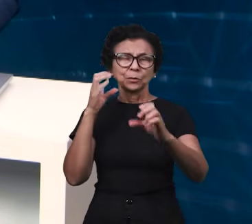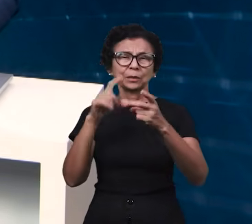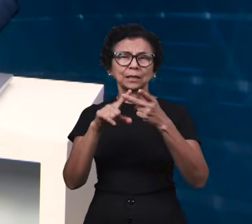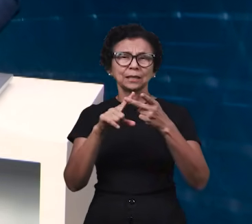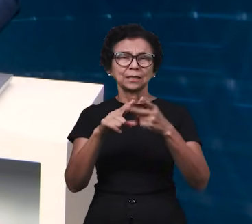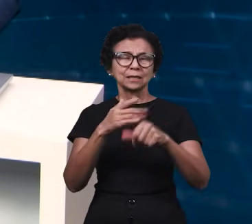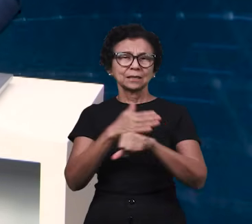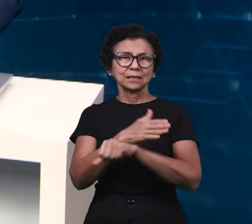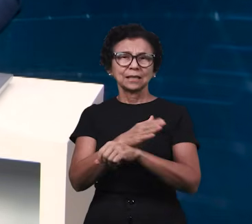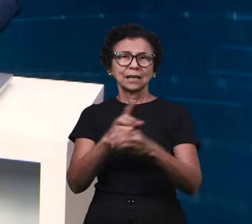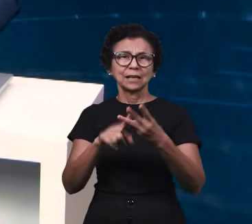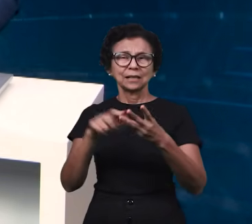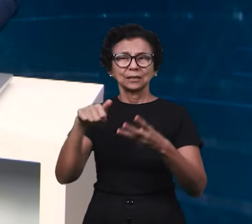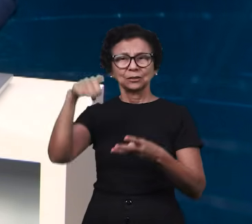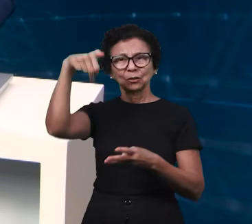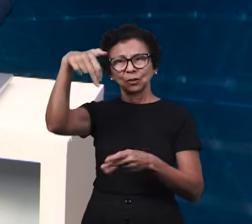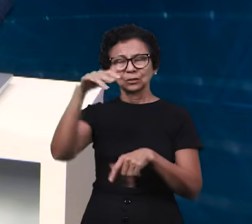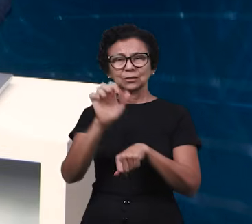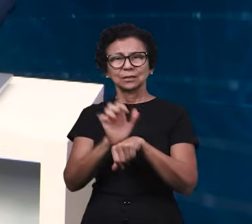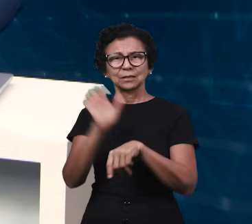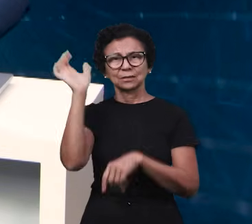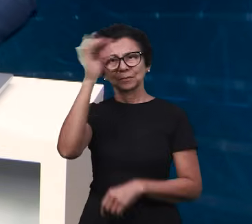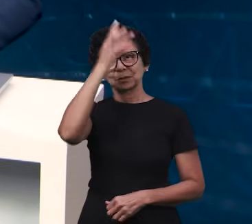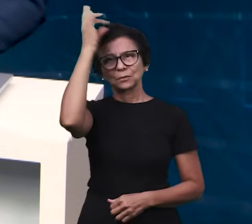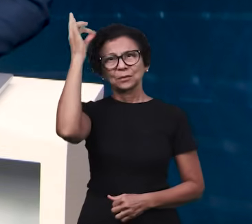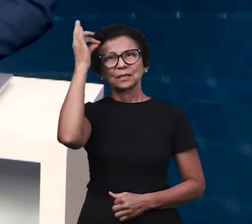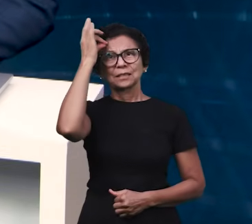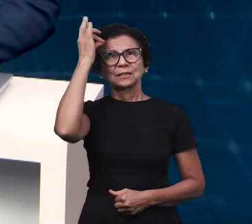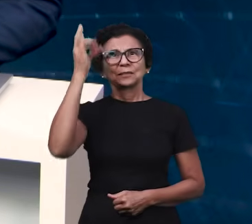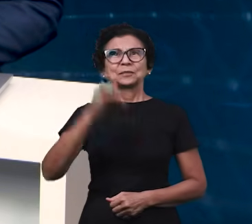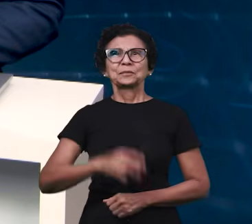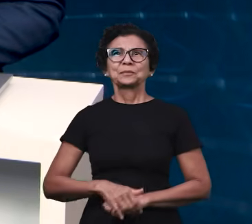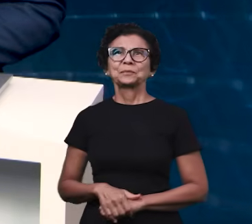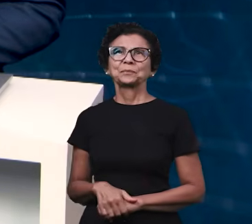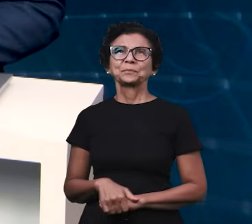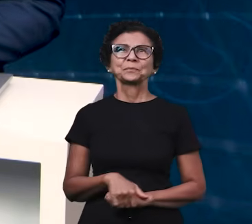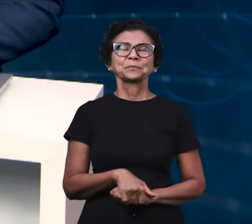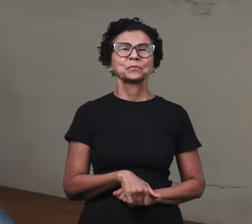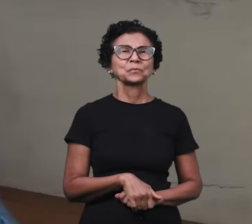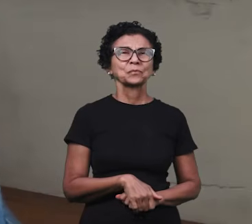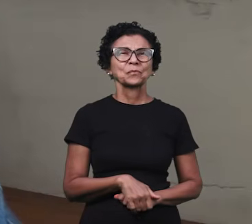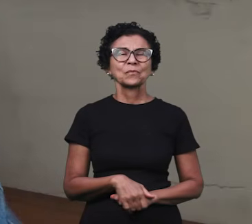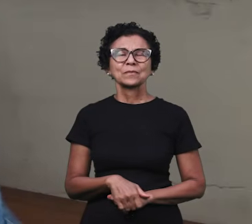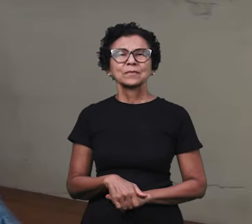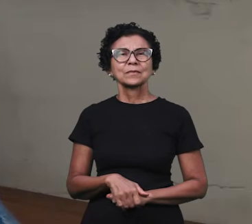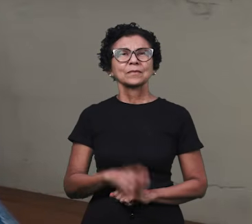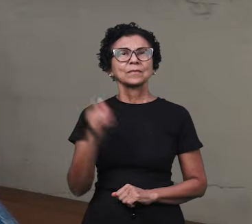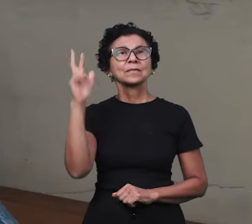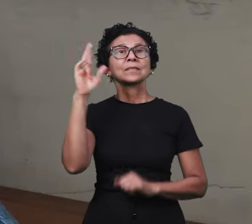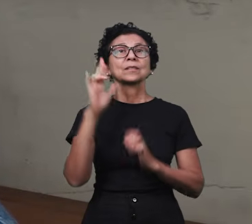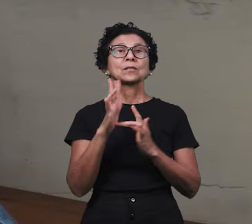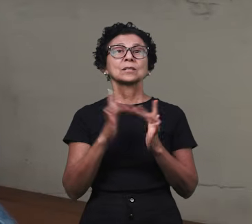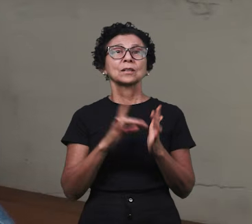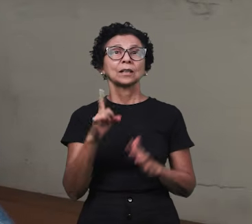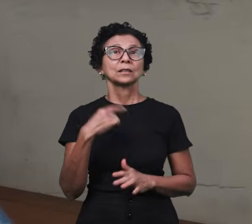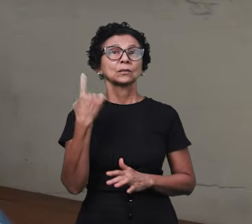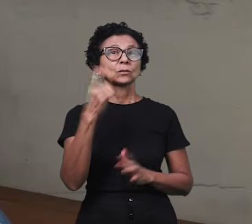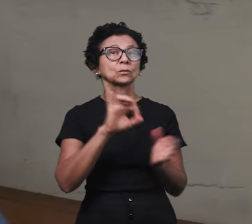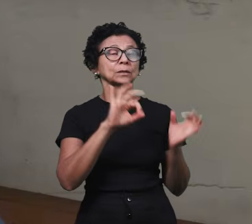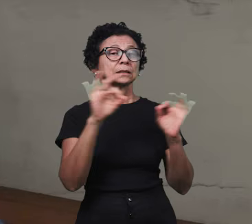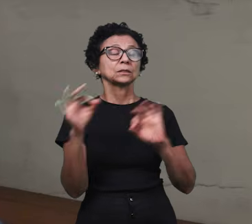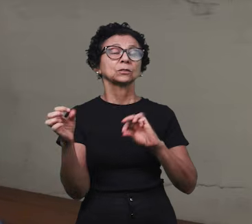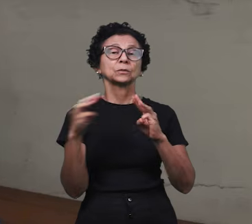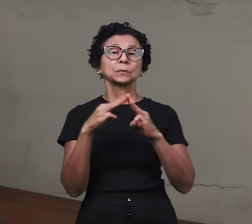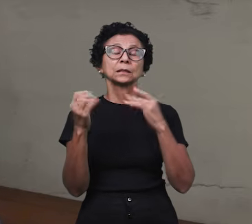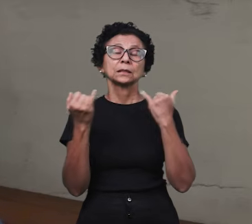Camburi, Serra e Norte do Estado, com a correspondente Camila Amorim. Camila? A paz do Senhor, irmão Jorge, e a todos que estão